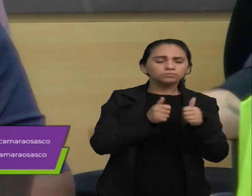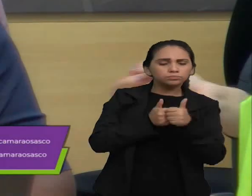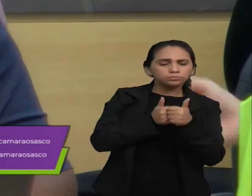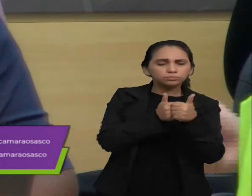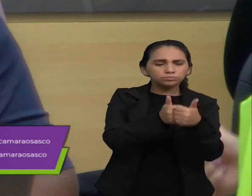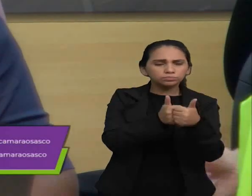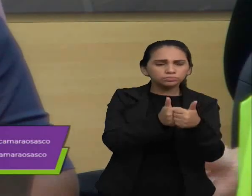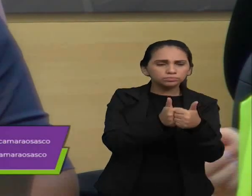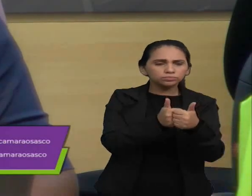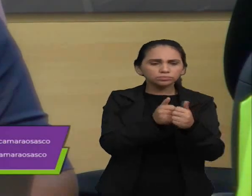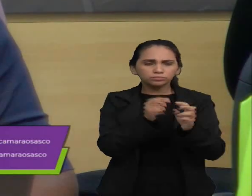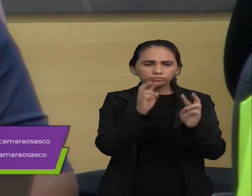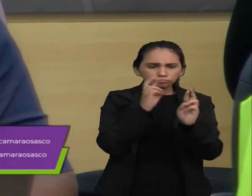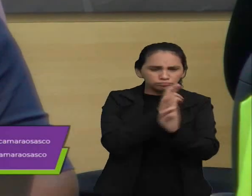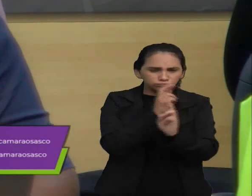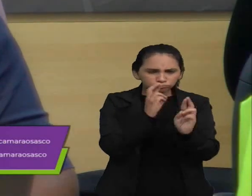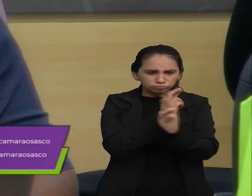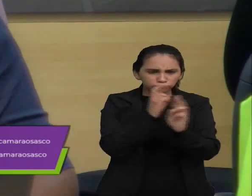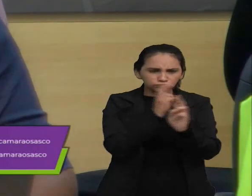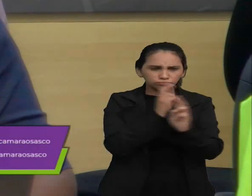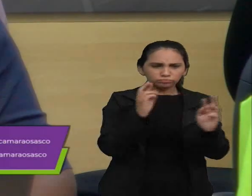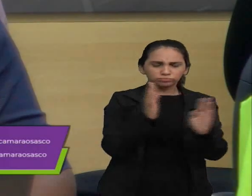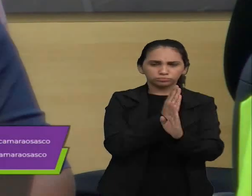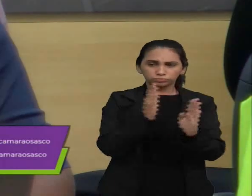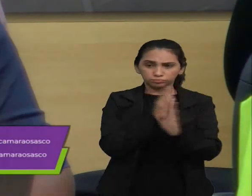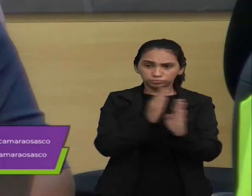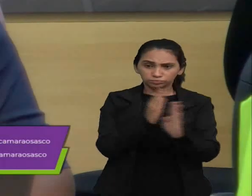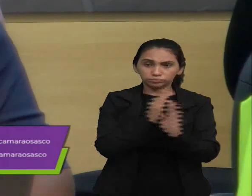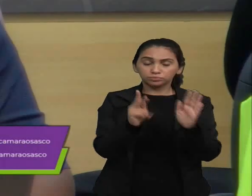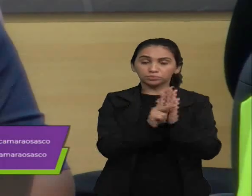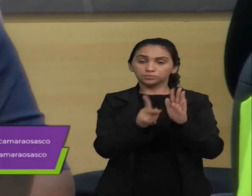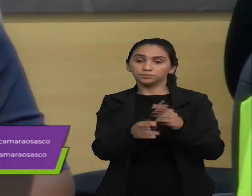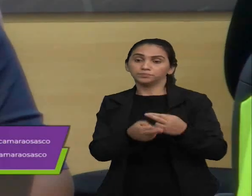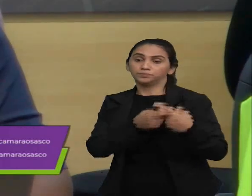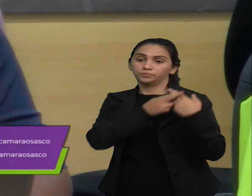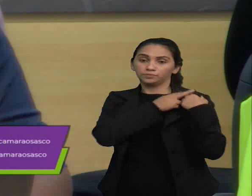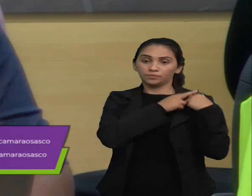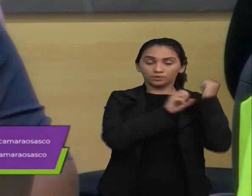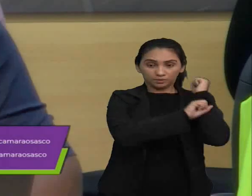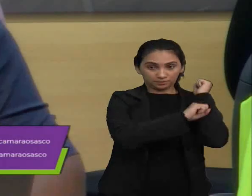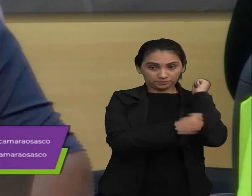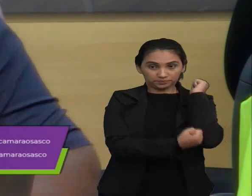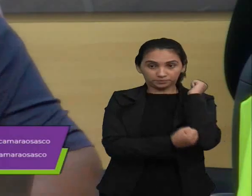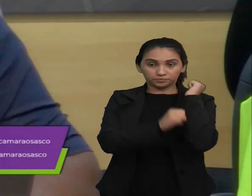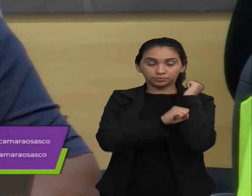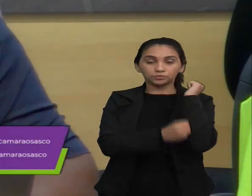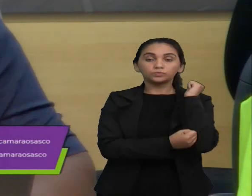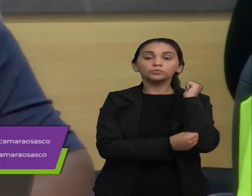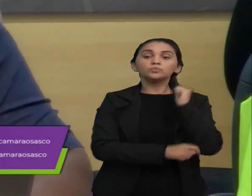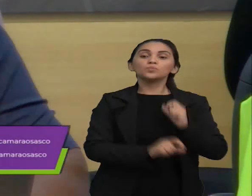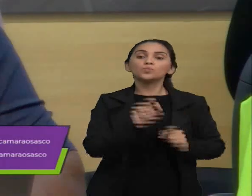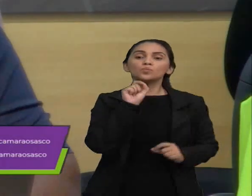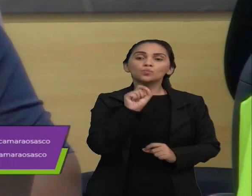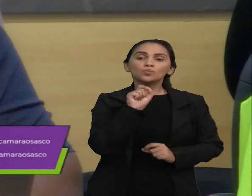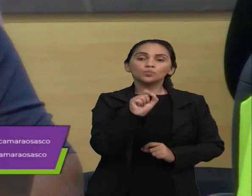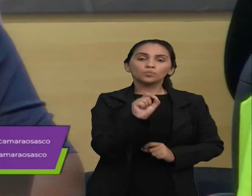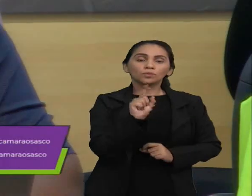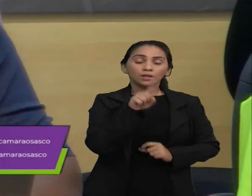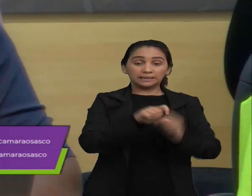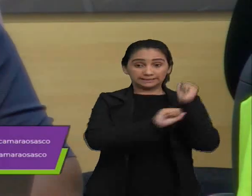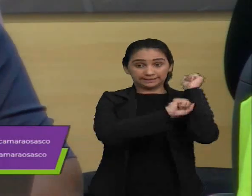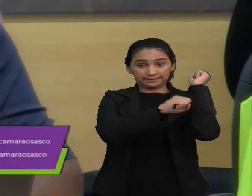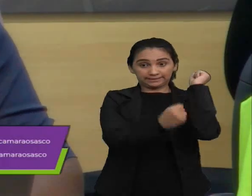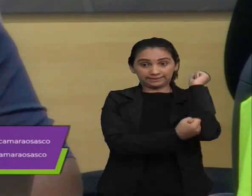articular e propor ações às autoridades responsáveis pela Sabesp. Justificação. A